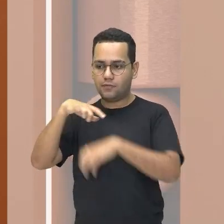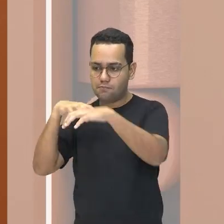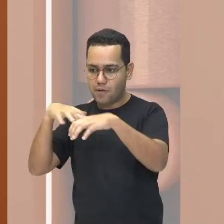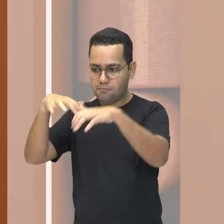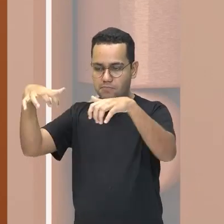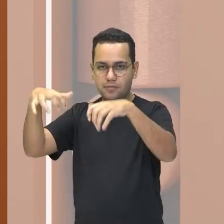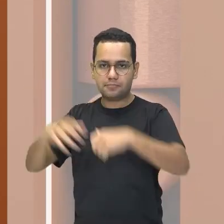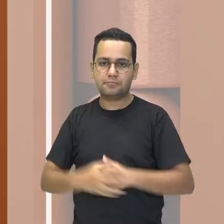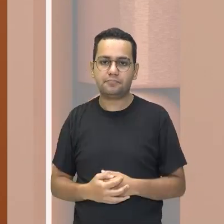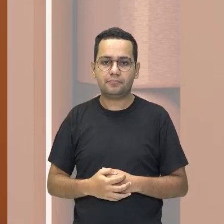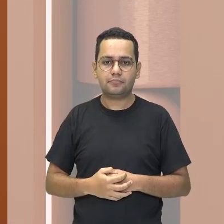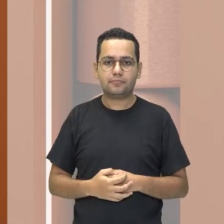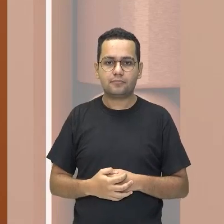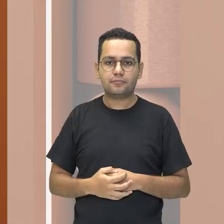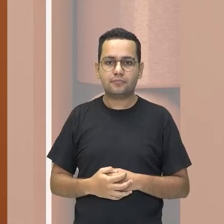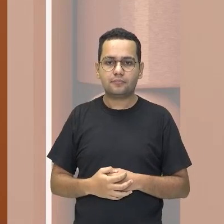o